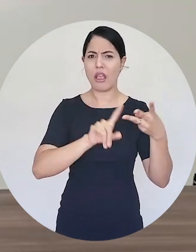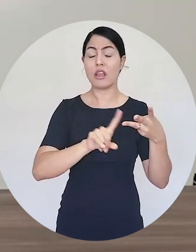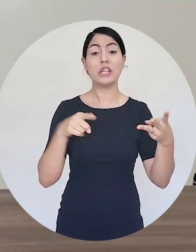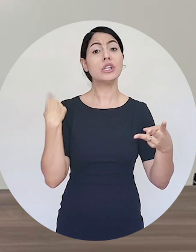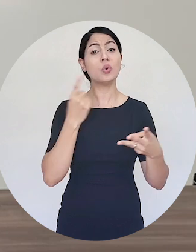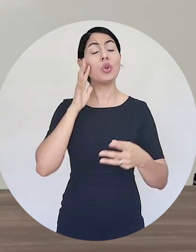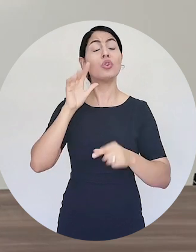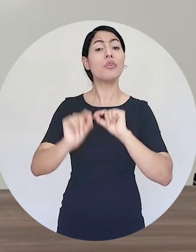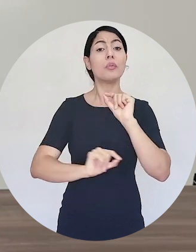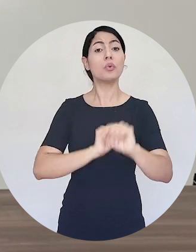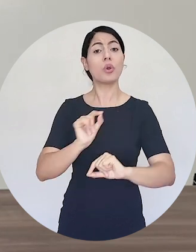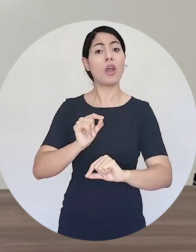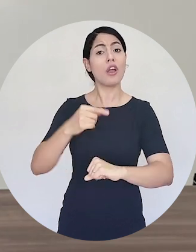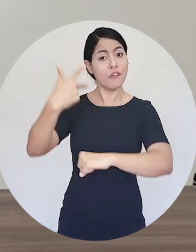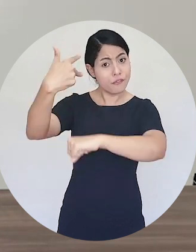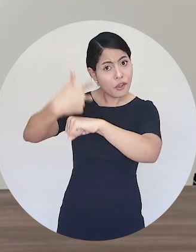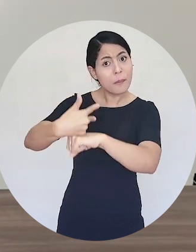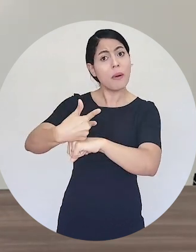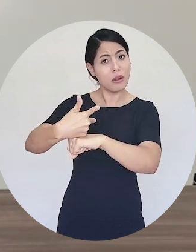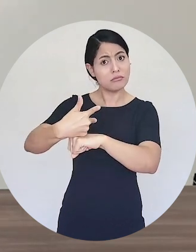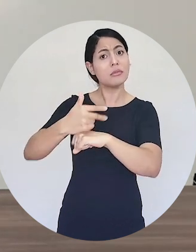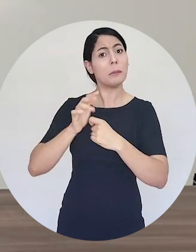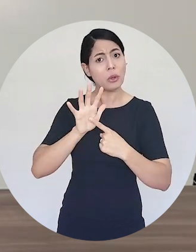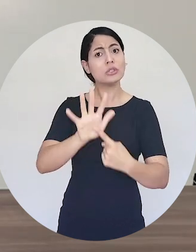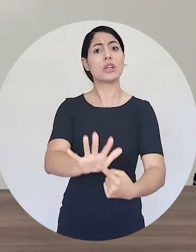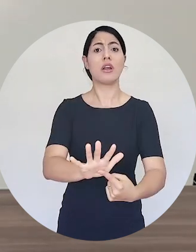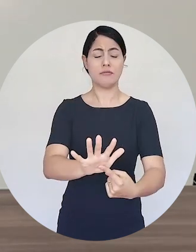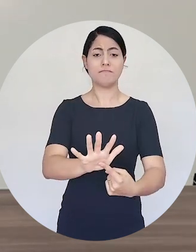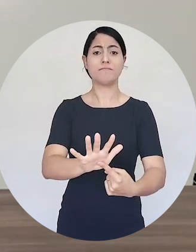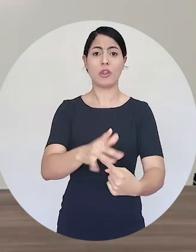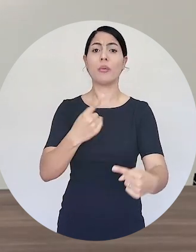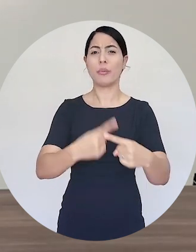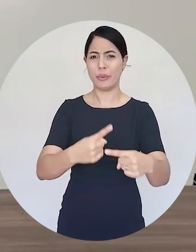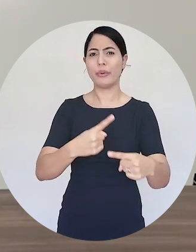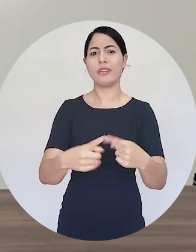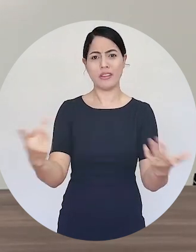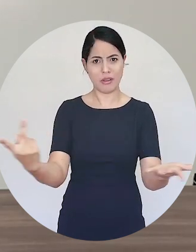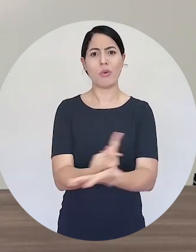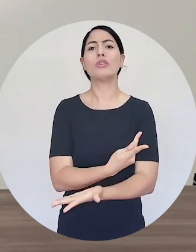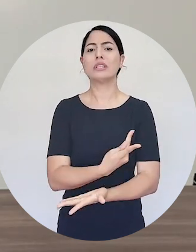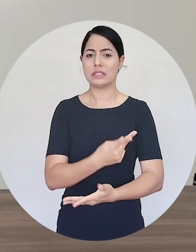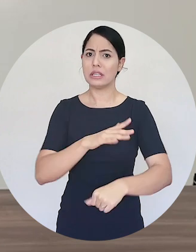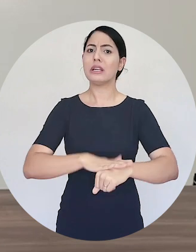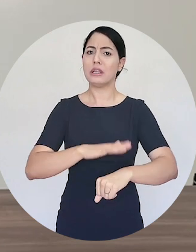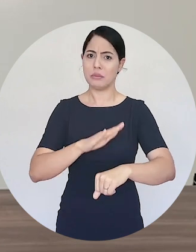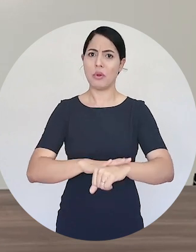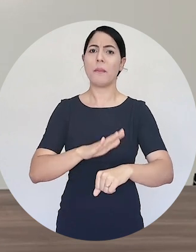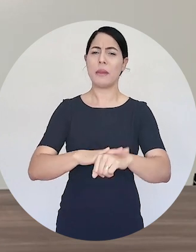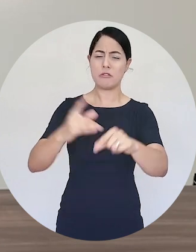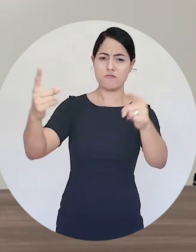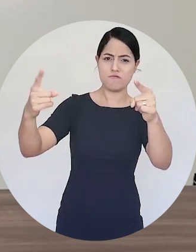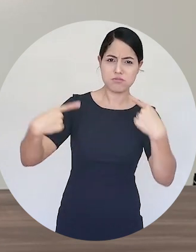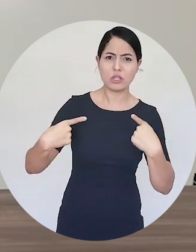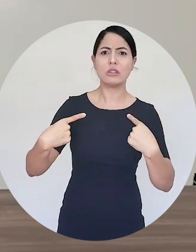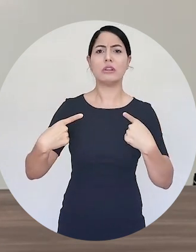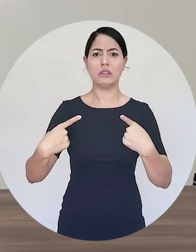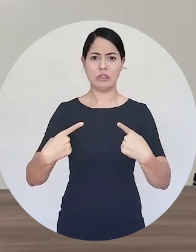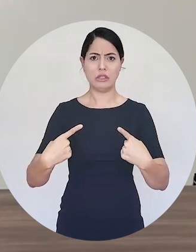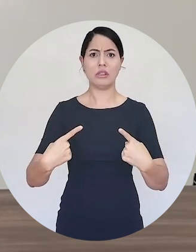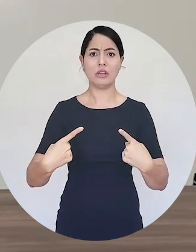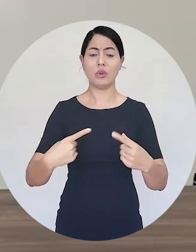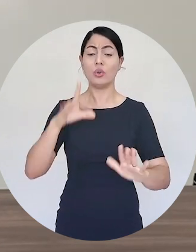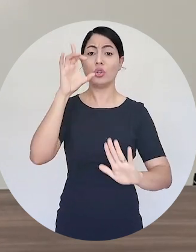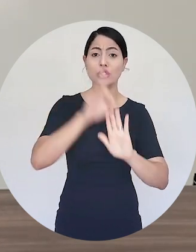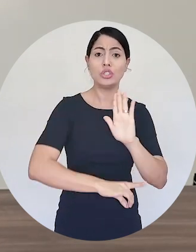a gente resolveu filmar aquela ocasião para consignar aquele ato, né, aquele